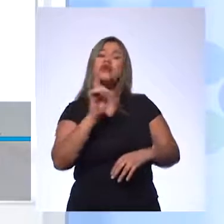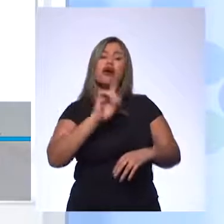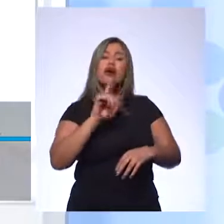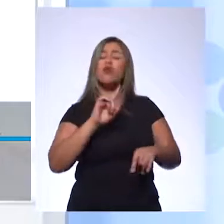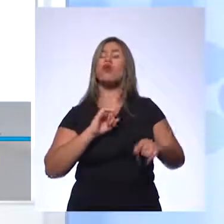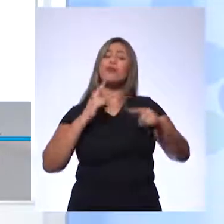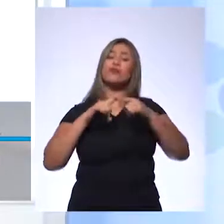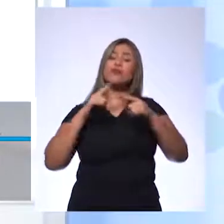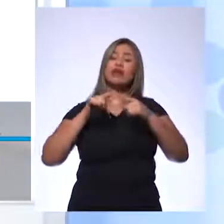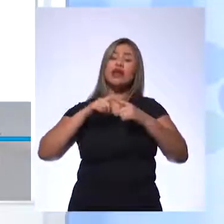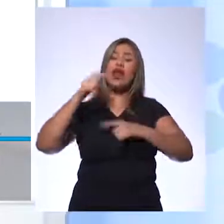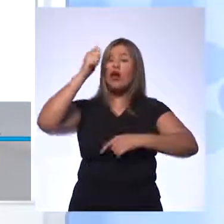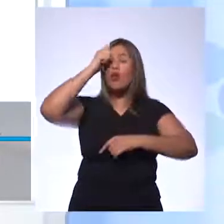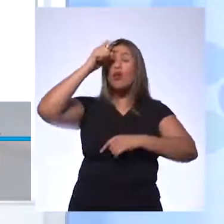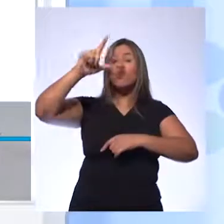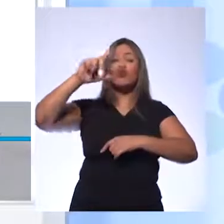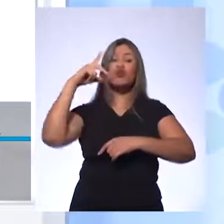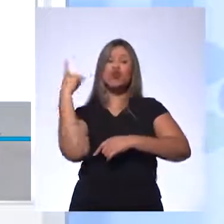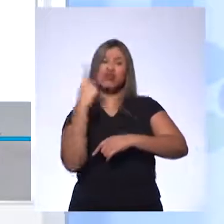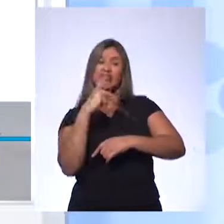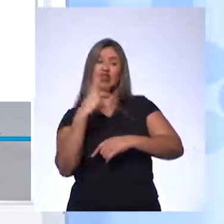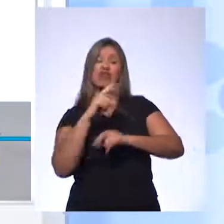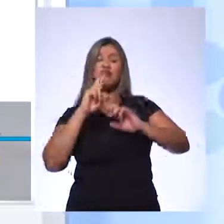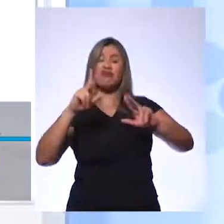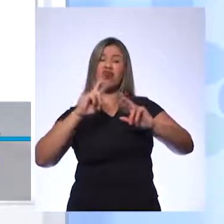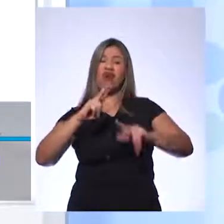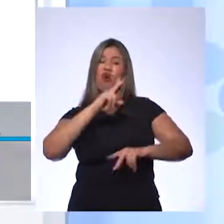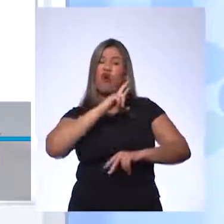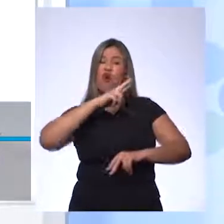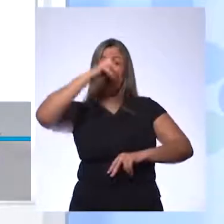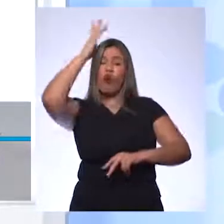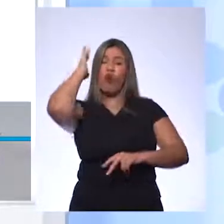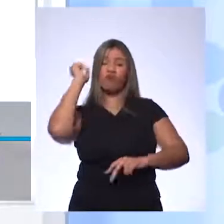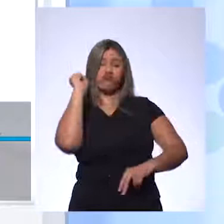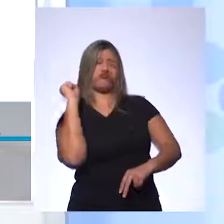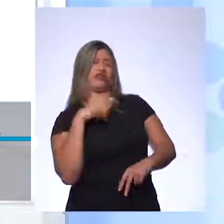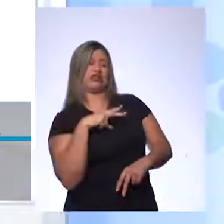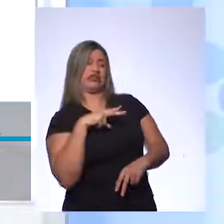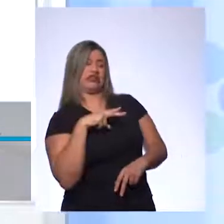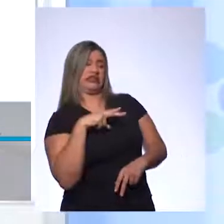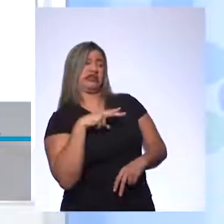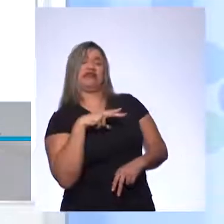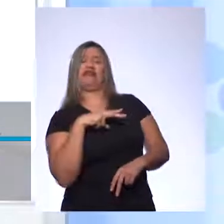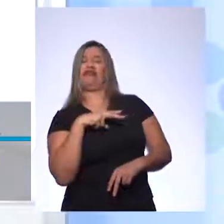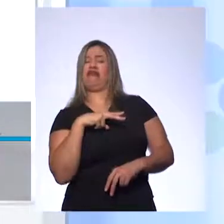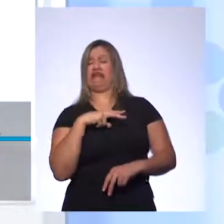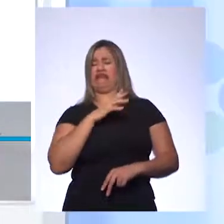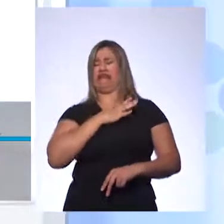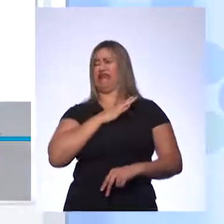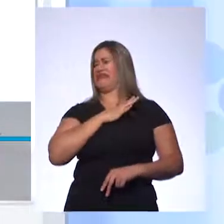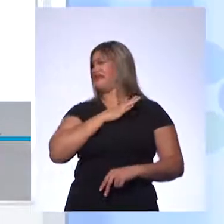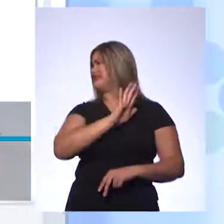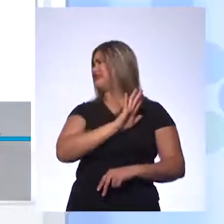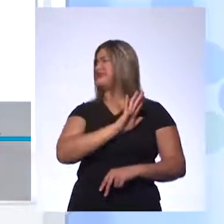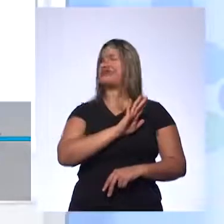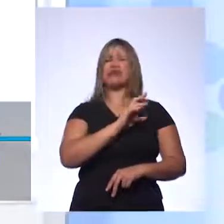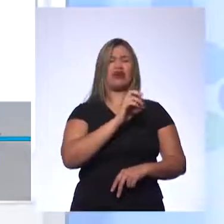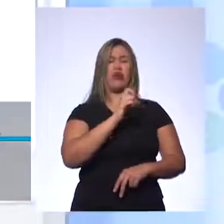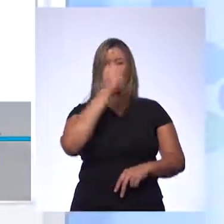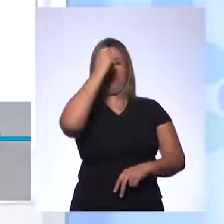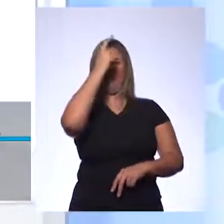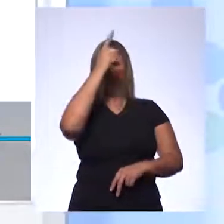e um olhava com ela assim de preconceito como se eles fossem sem cultura que a cultura deles fossem menos